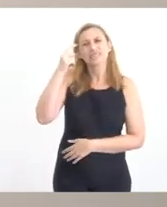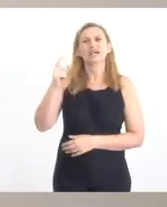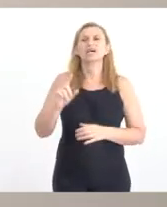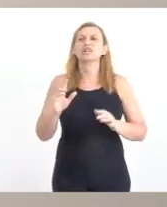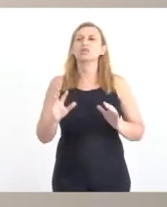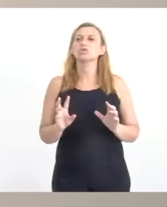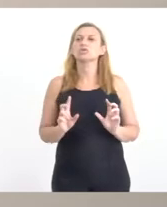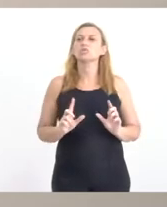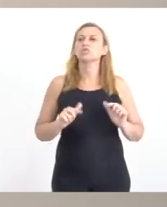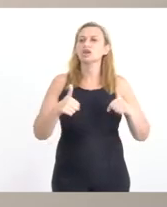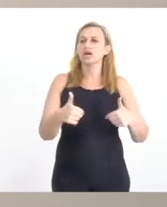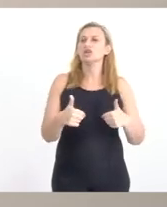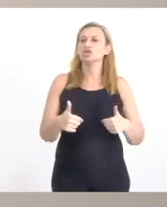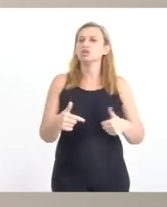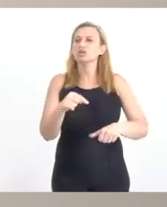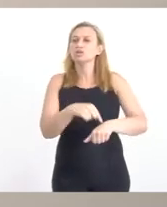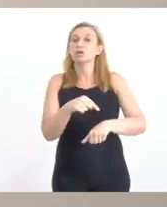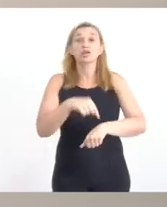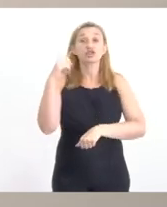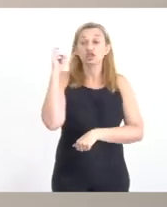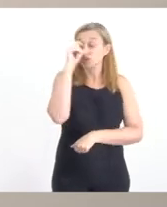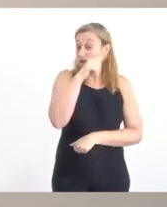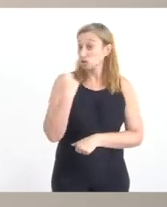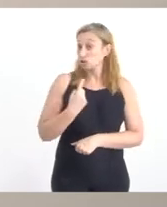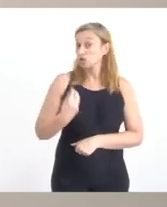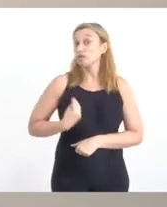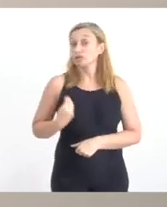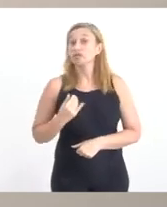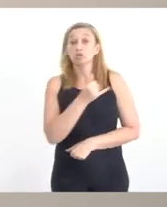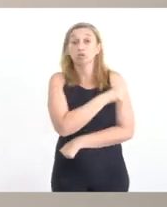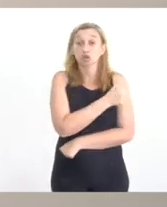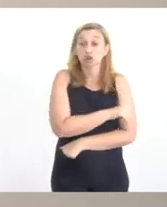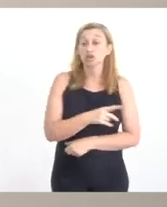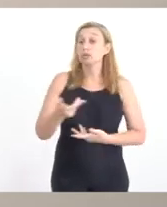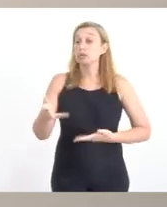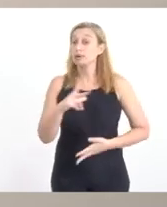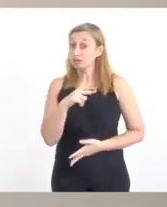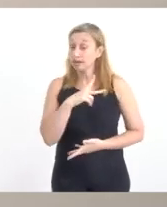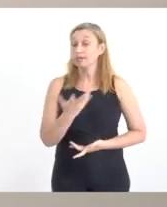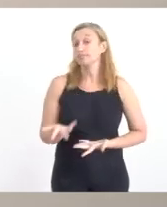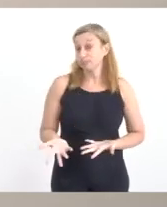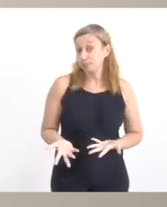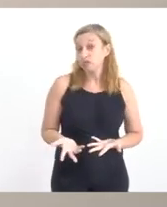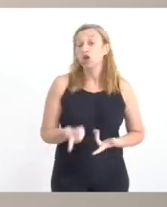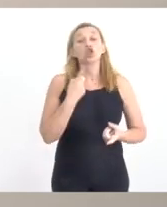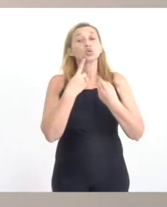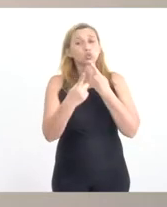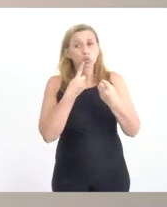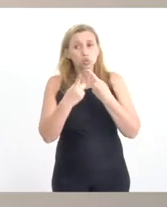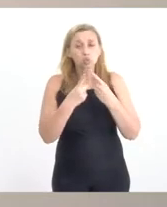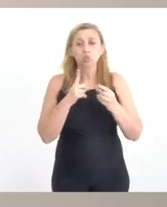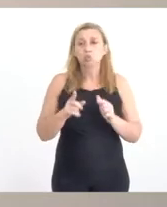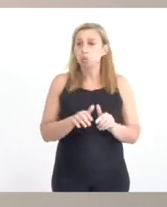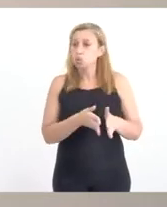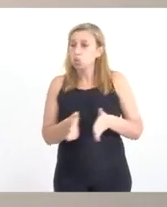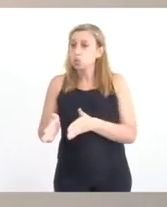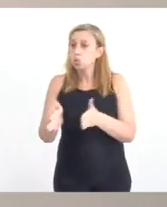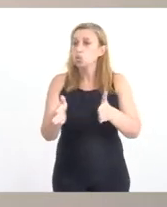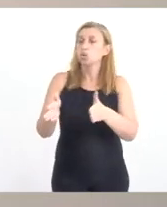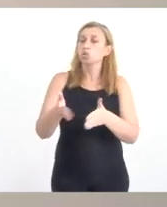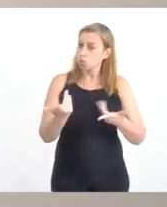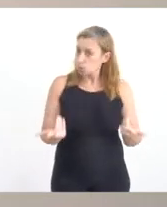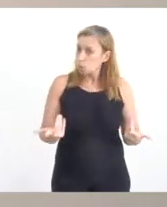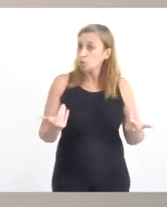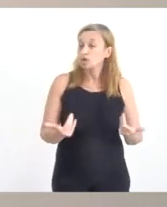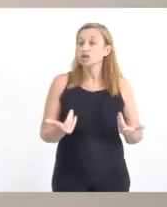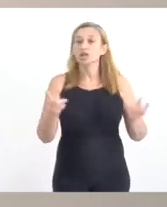fatores geradores nesse momento dramático que a gente vive no Rio de Janeiro em particular nós discutimos esse caminhos caminhos